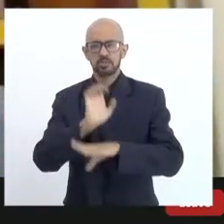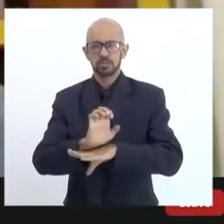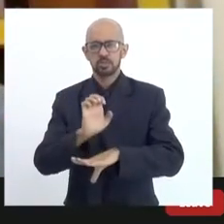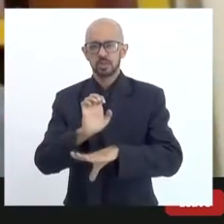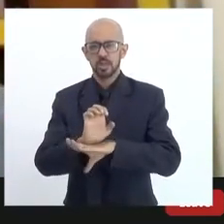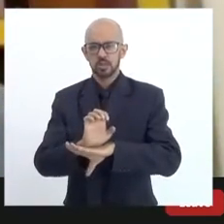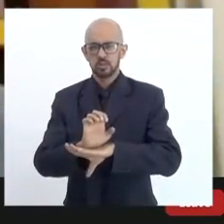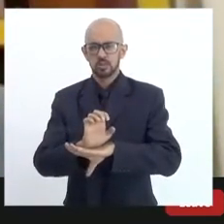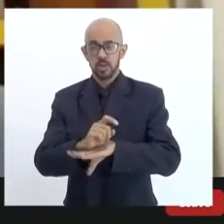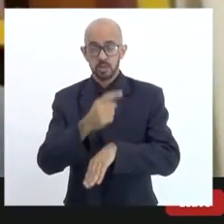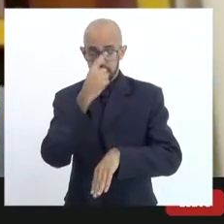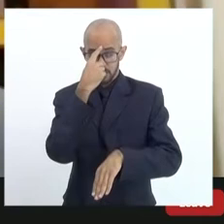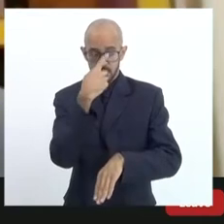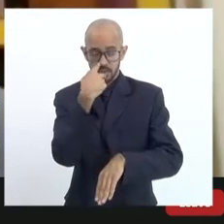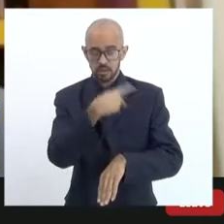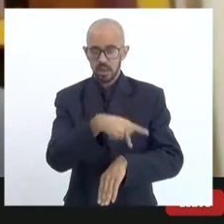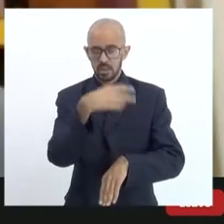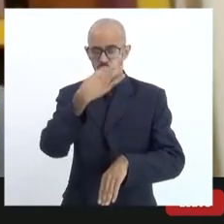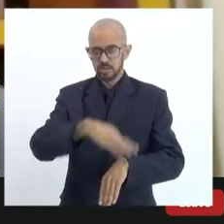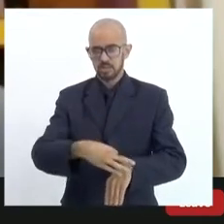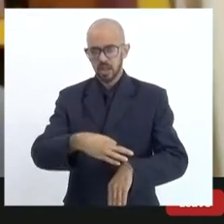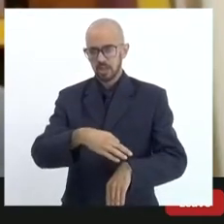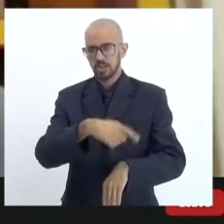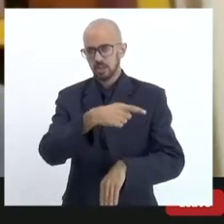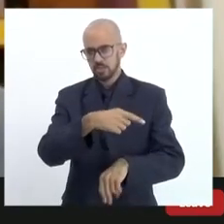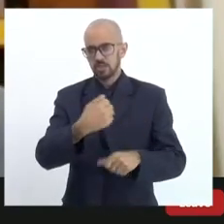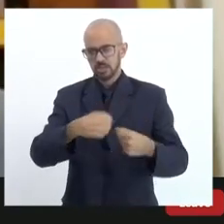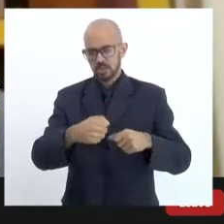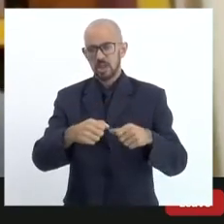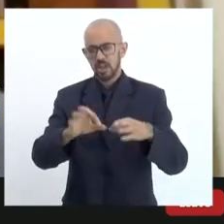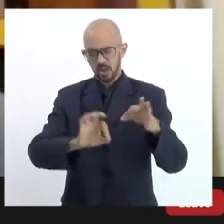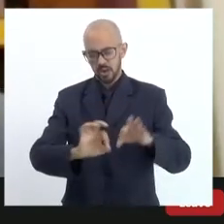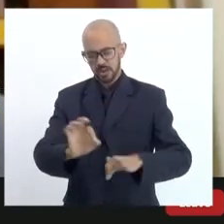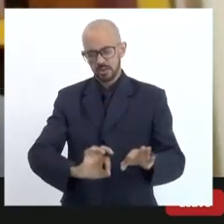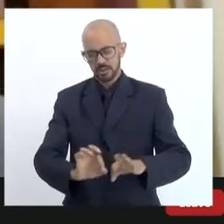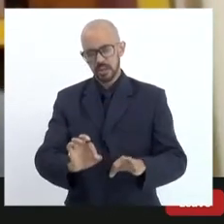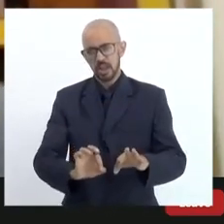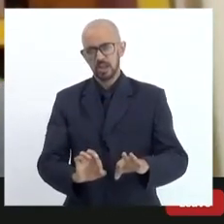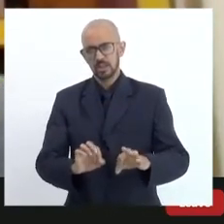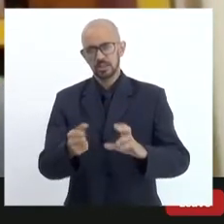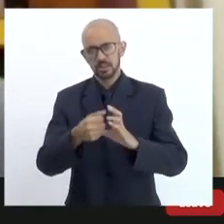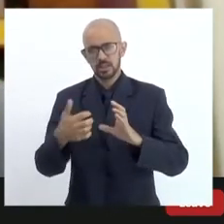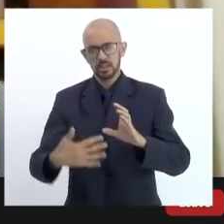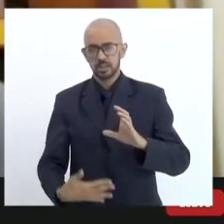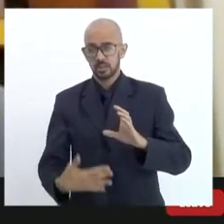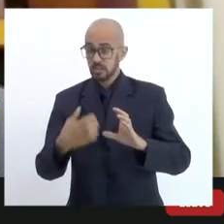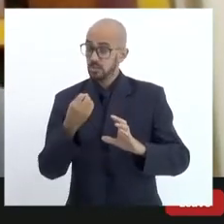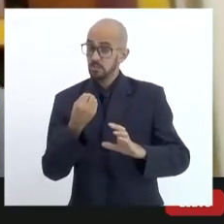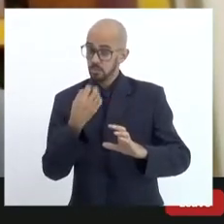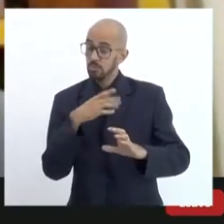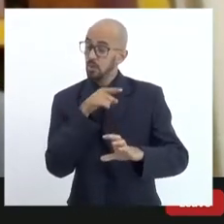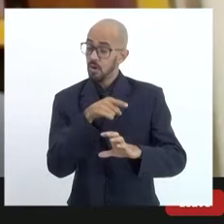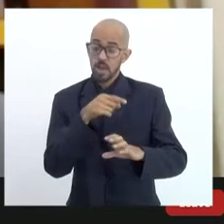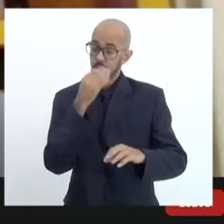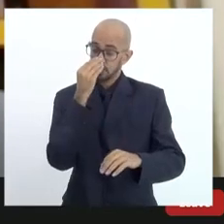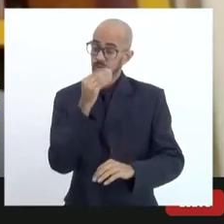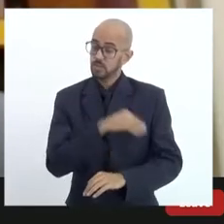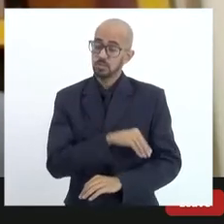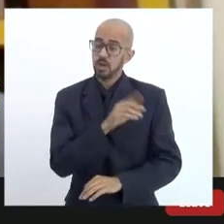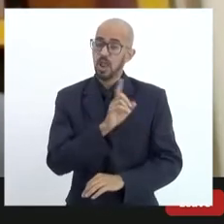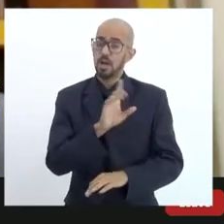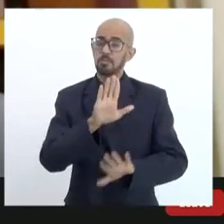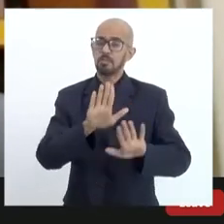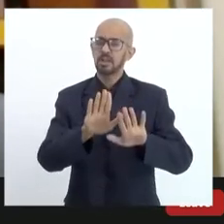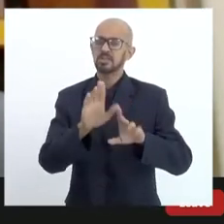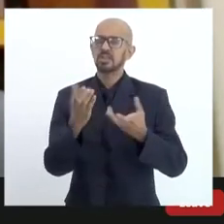ela está correta, ela tem que fazer isso mesmo, ela tem que reagir, ela é muito bem organizada nesse aspecto, né? Ela não deixa passar, né? Mas o que eu